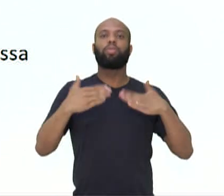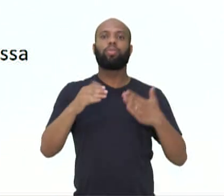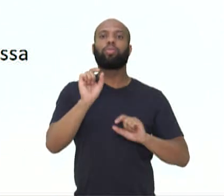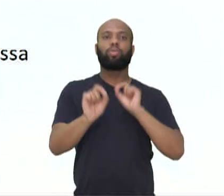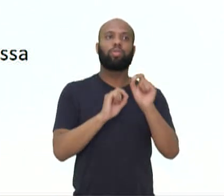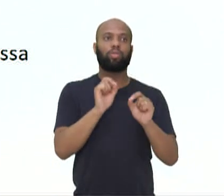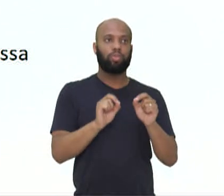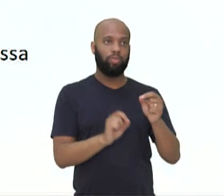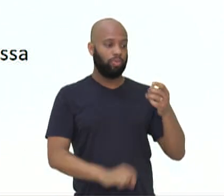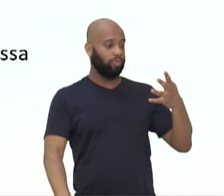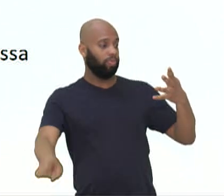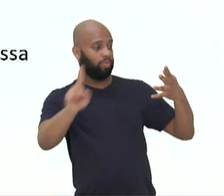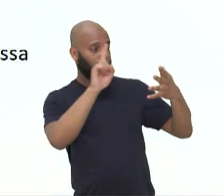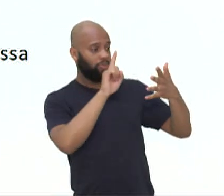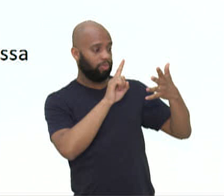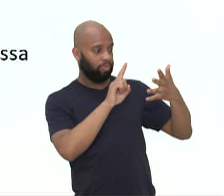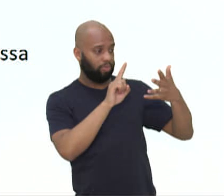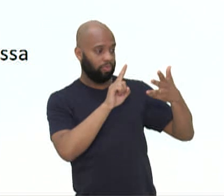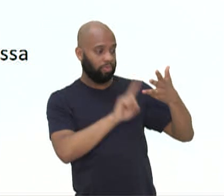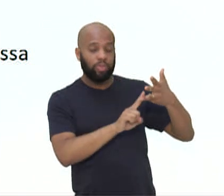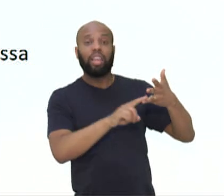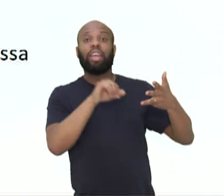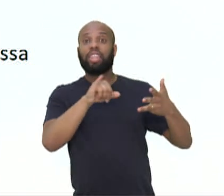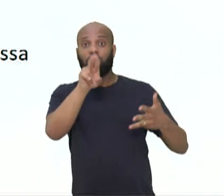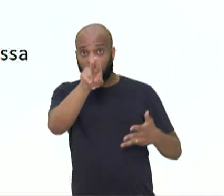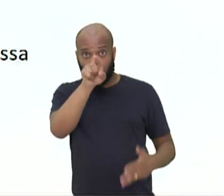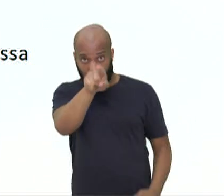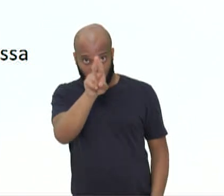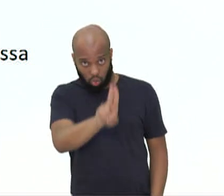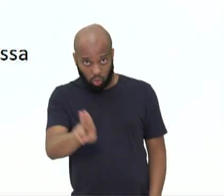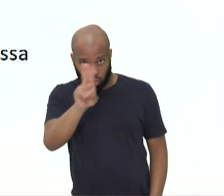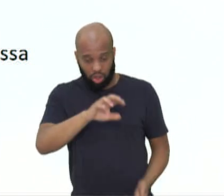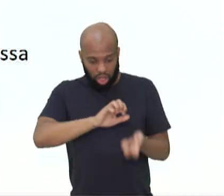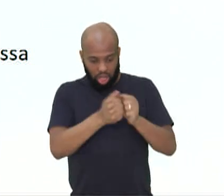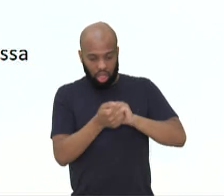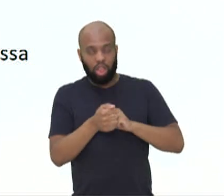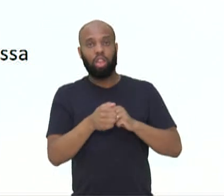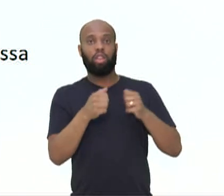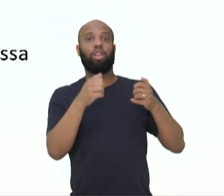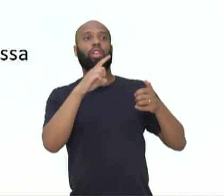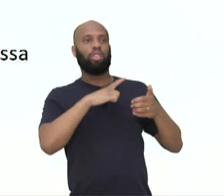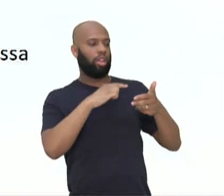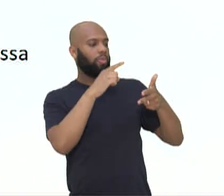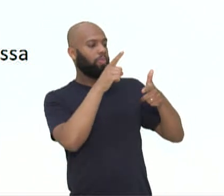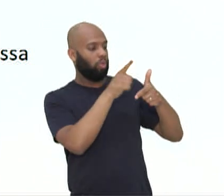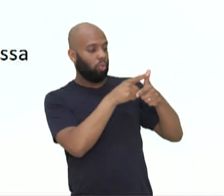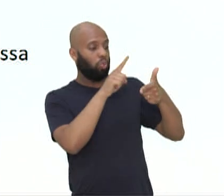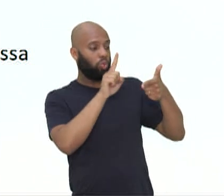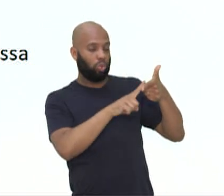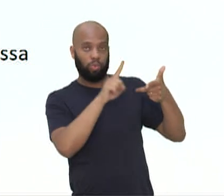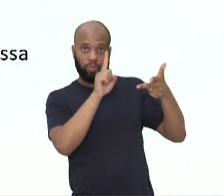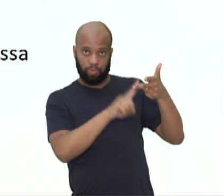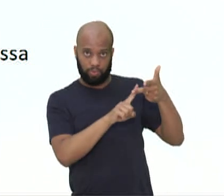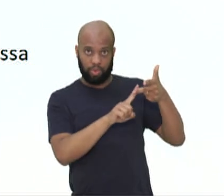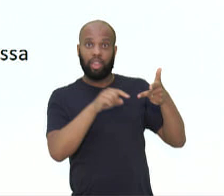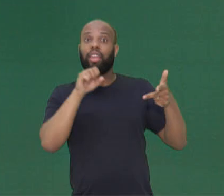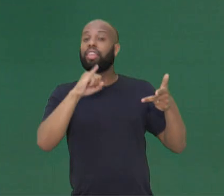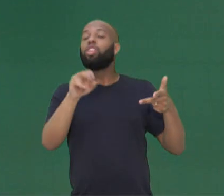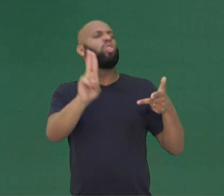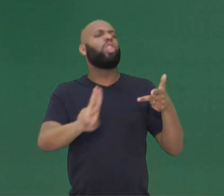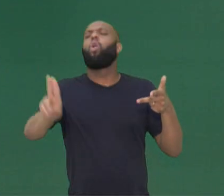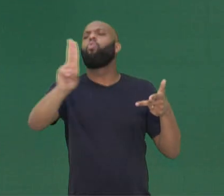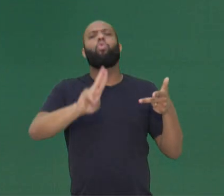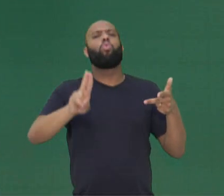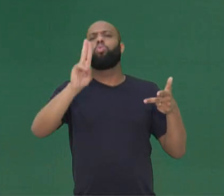o item 4. Então, se você utilizar a massinha de modelar, segue o item 1, 2, 3. Não vou